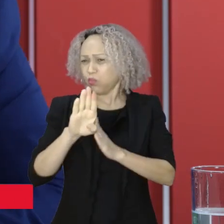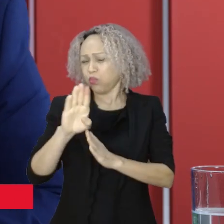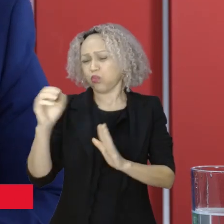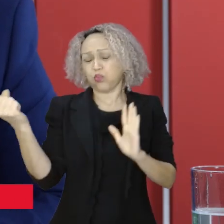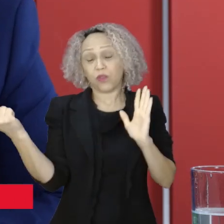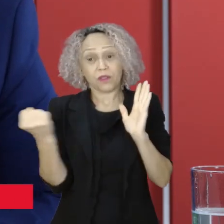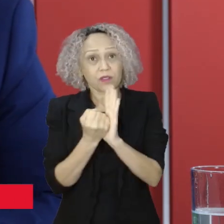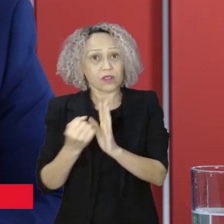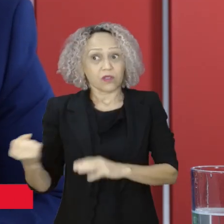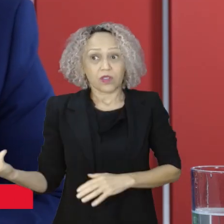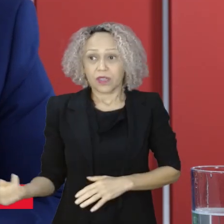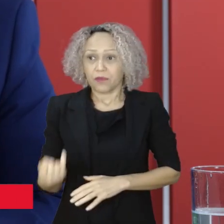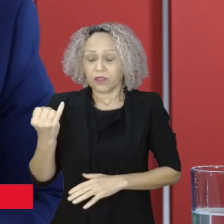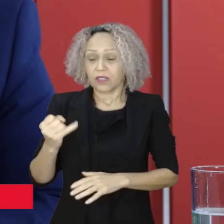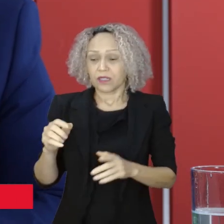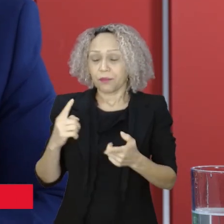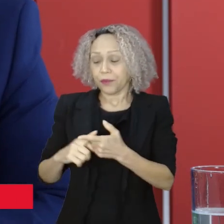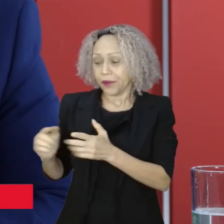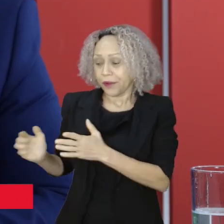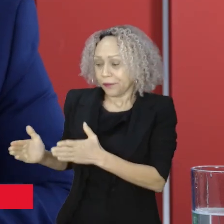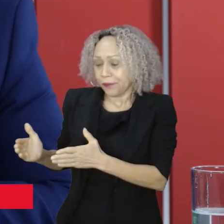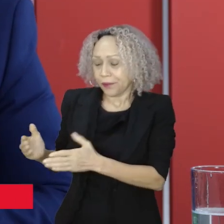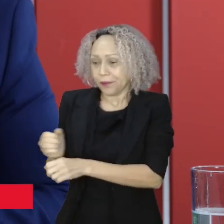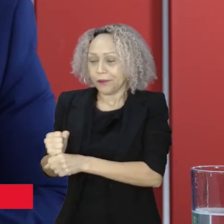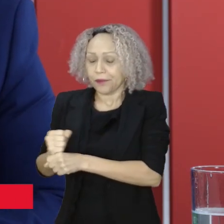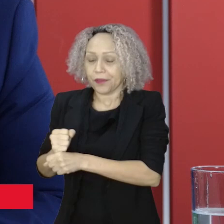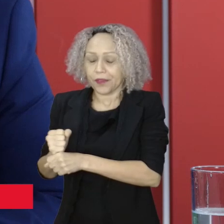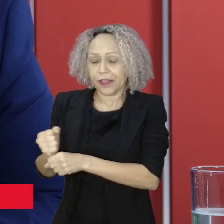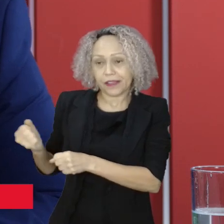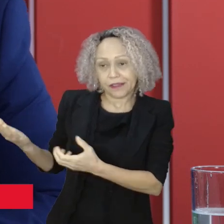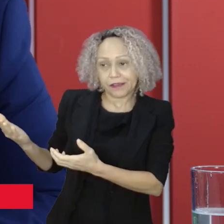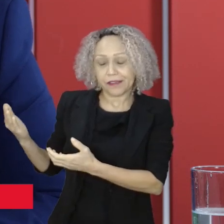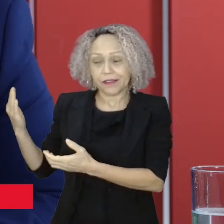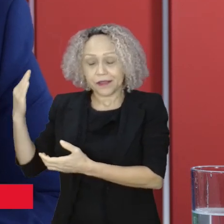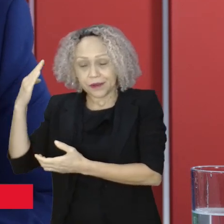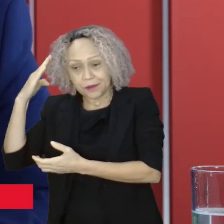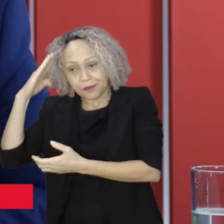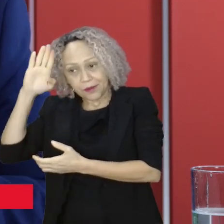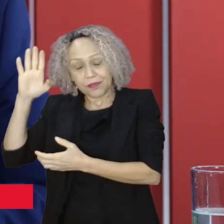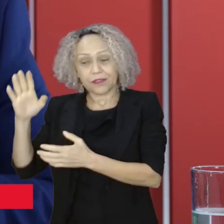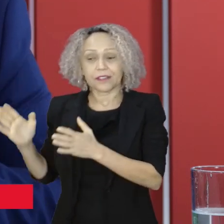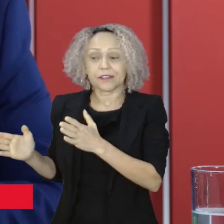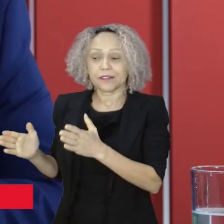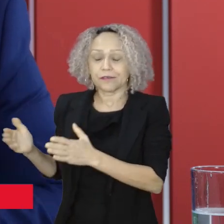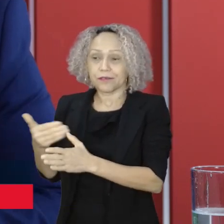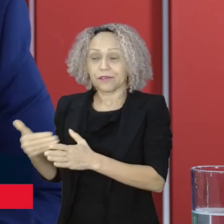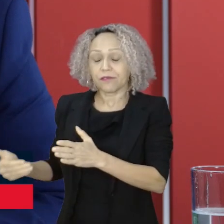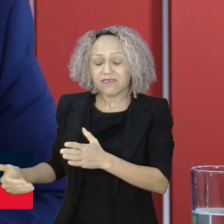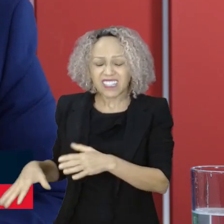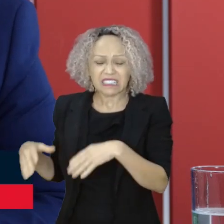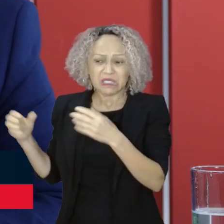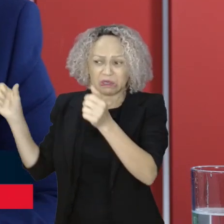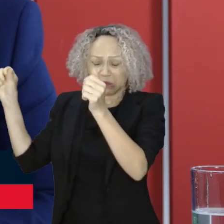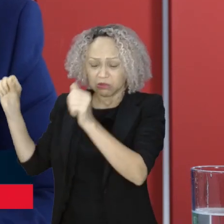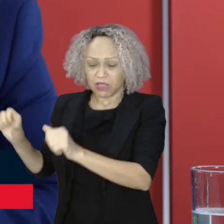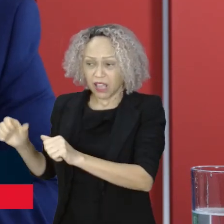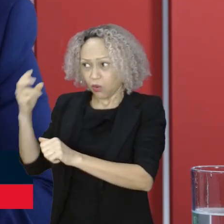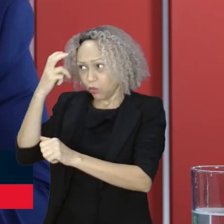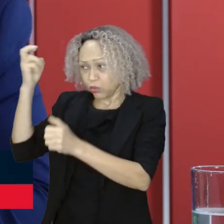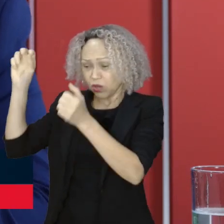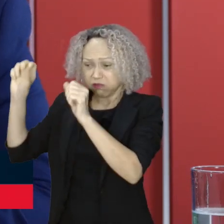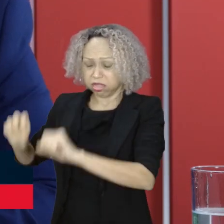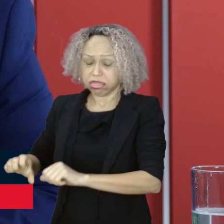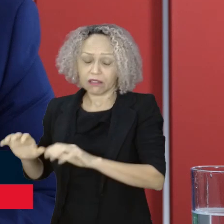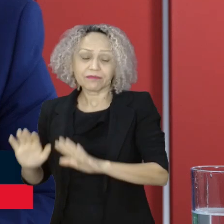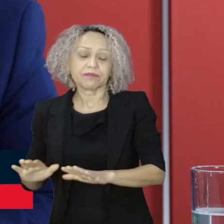últimos anos nós tivemos um processo de criminalização muito intensa da atividade cultural, que é uma atividade muito importante para o Brasil. Tanto do